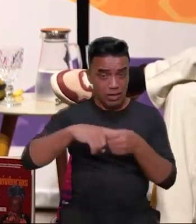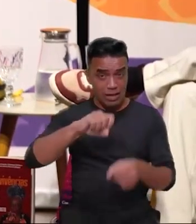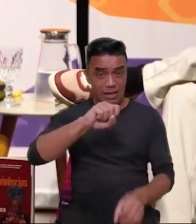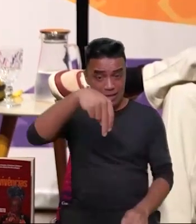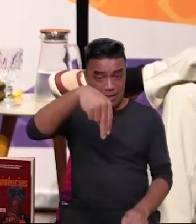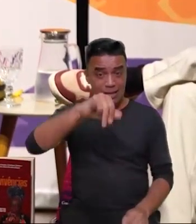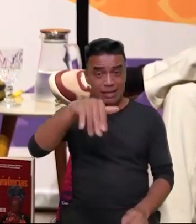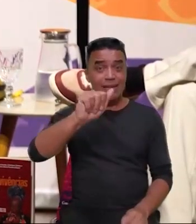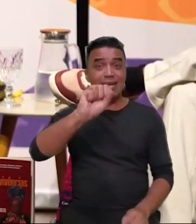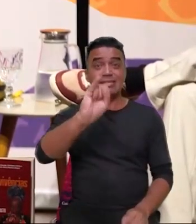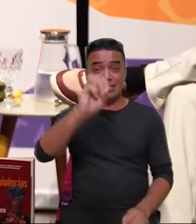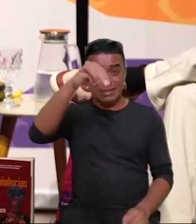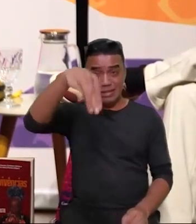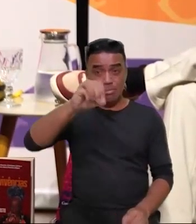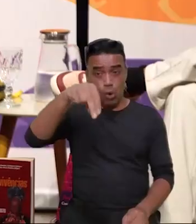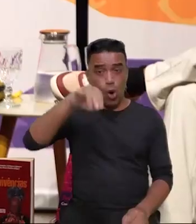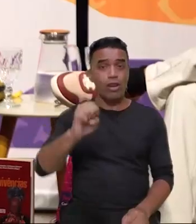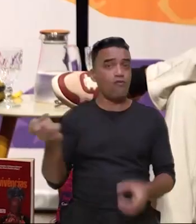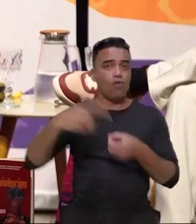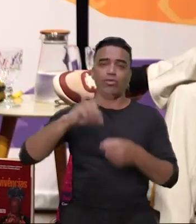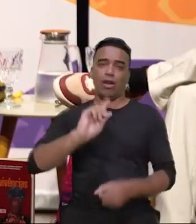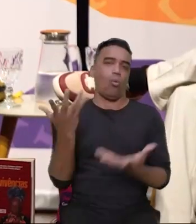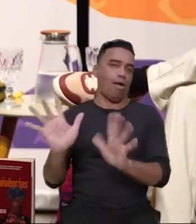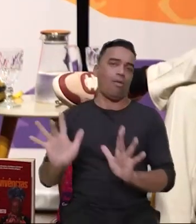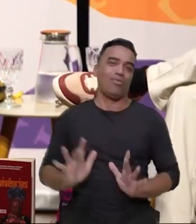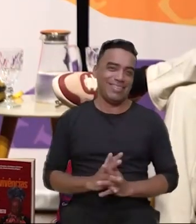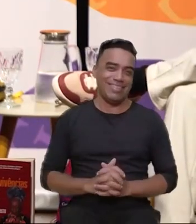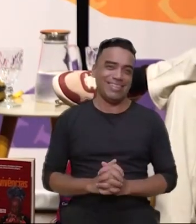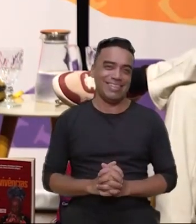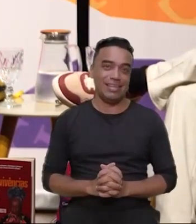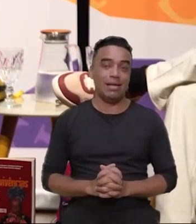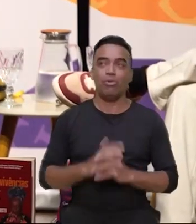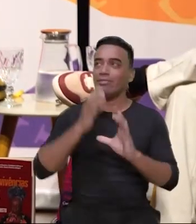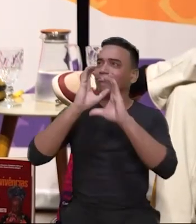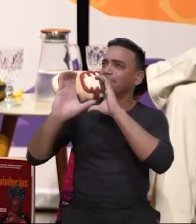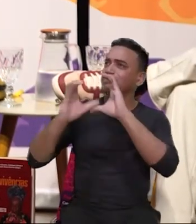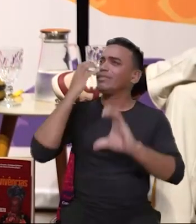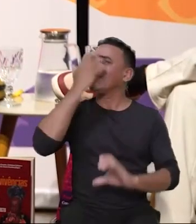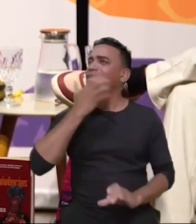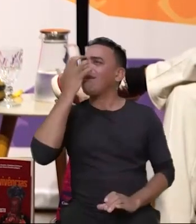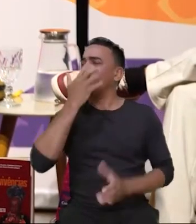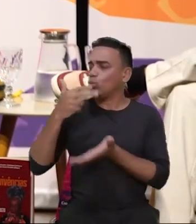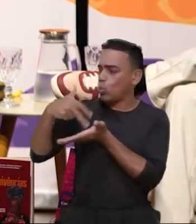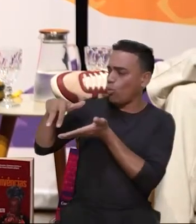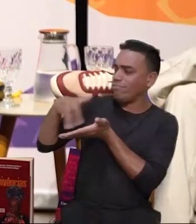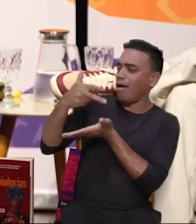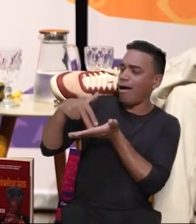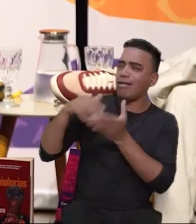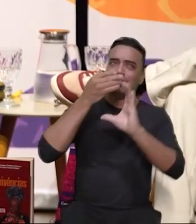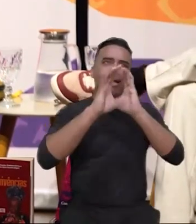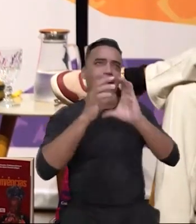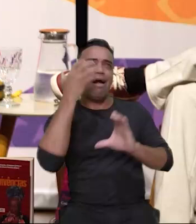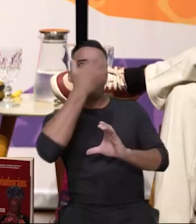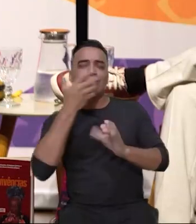Nina Simone, eu não quero voltar, não. E o canto, a dança, eu gosto